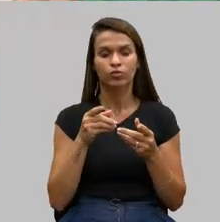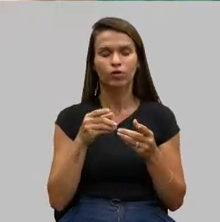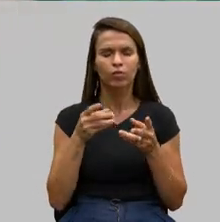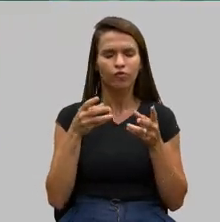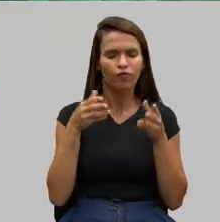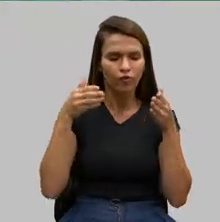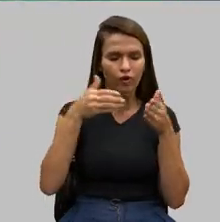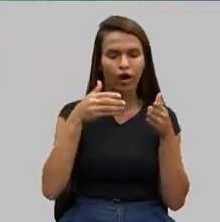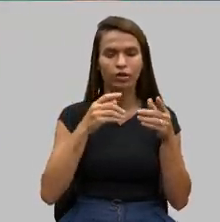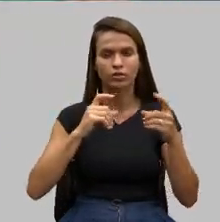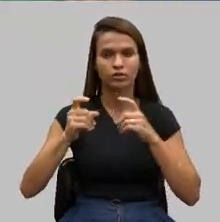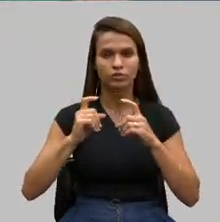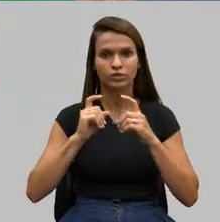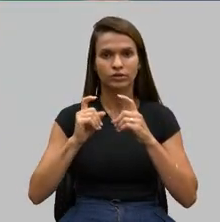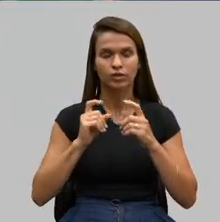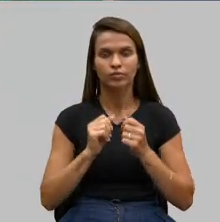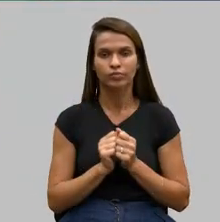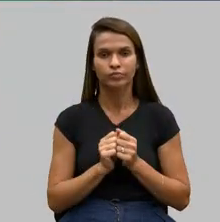fará